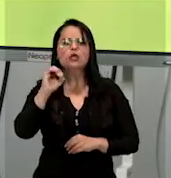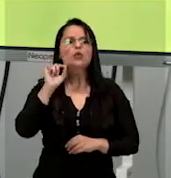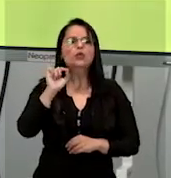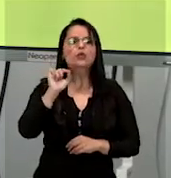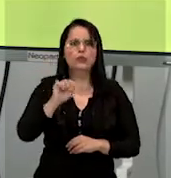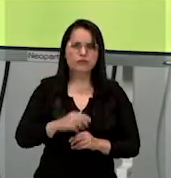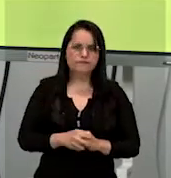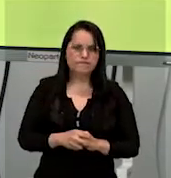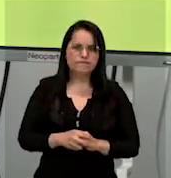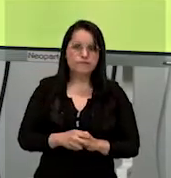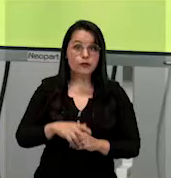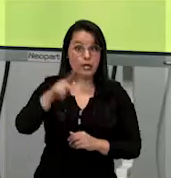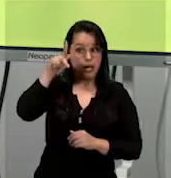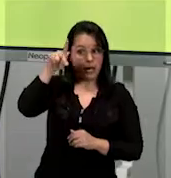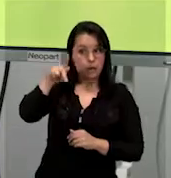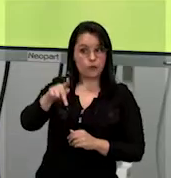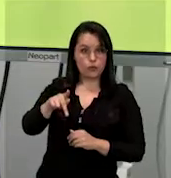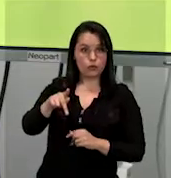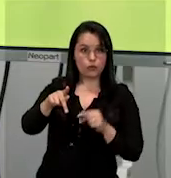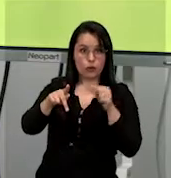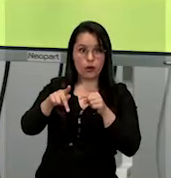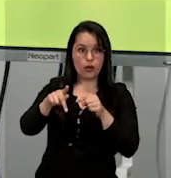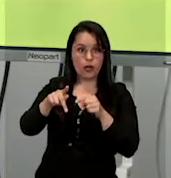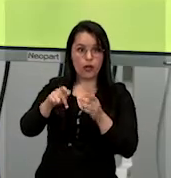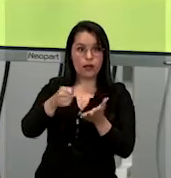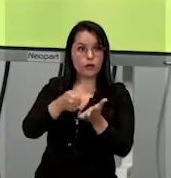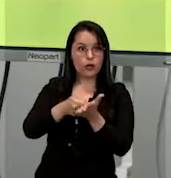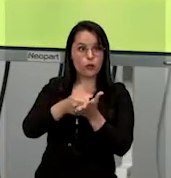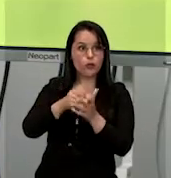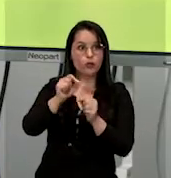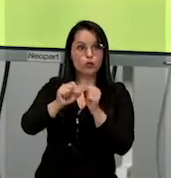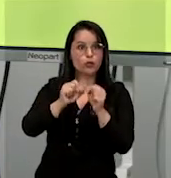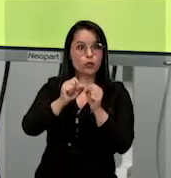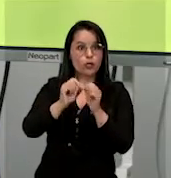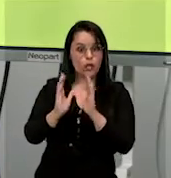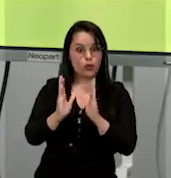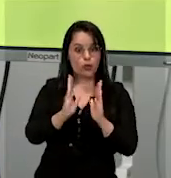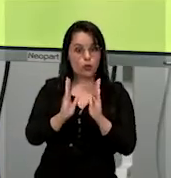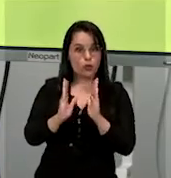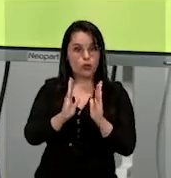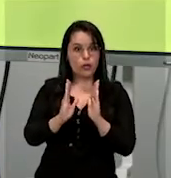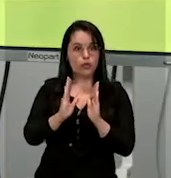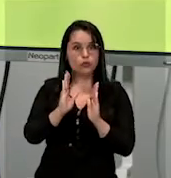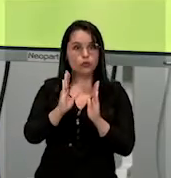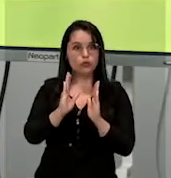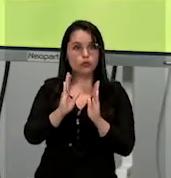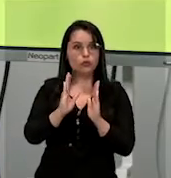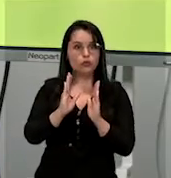conscrito é aquela pessoa que está cumprindo o período de